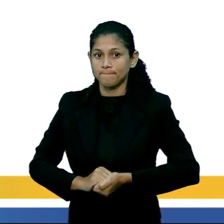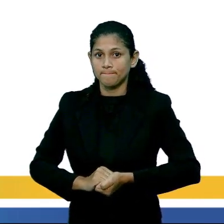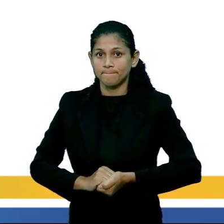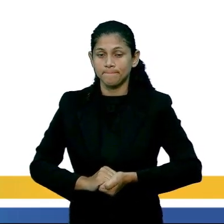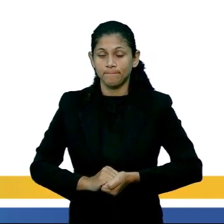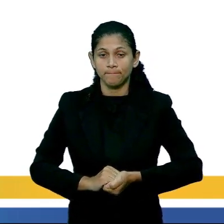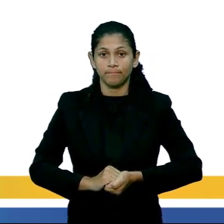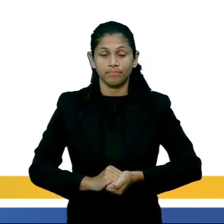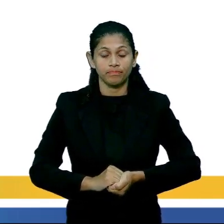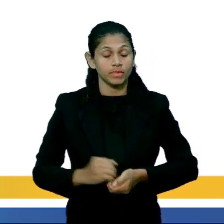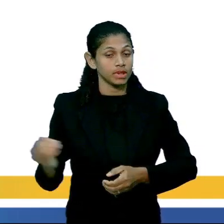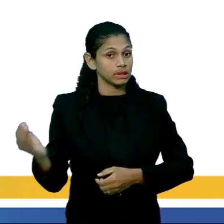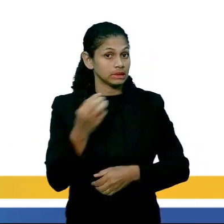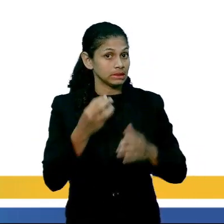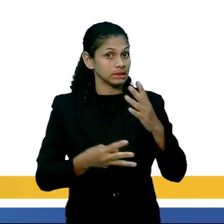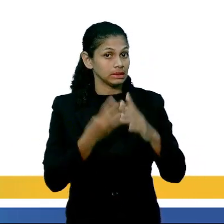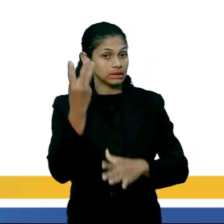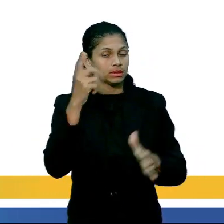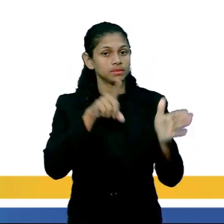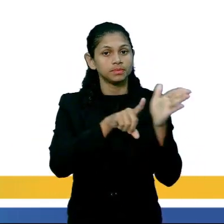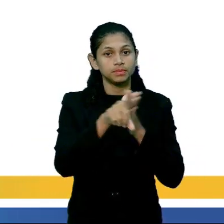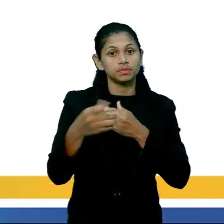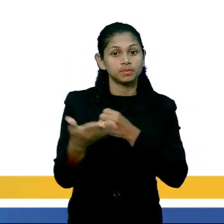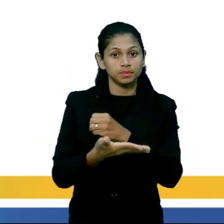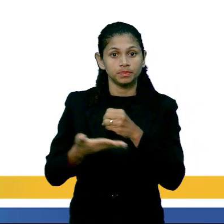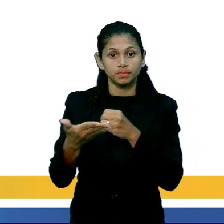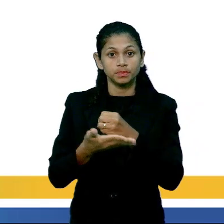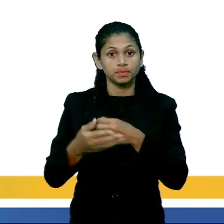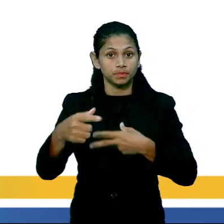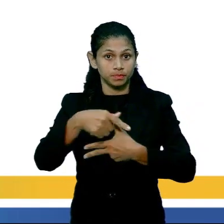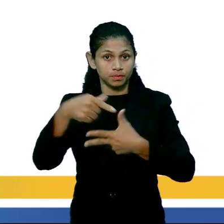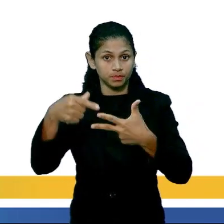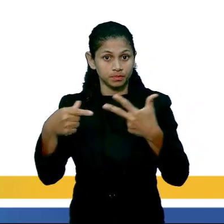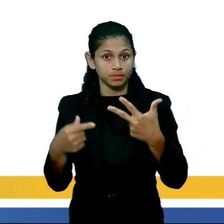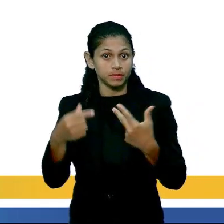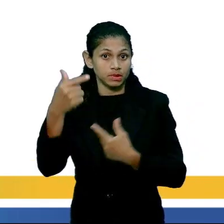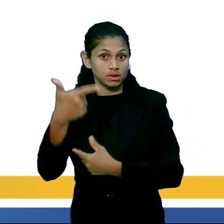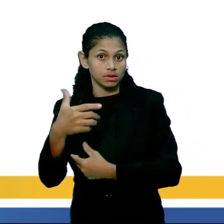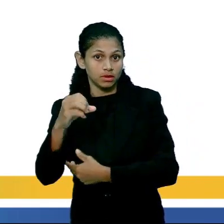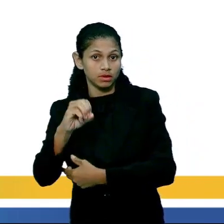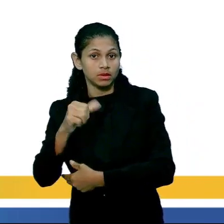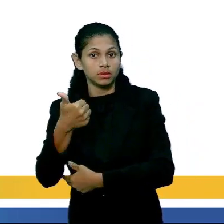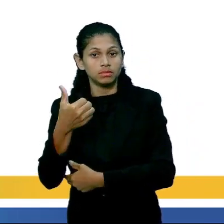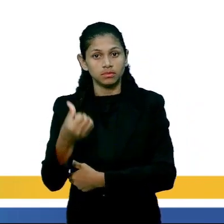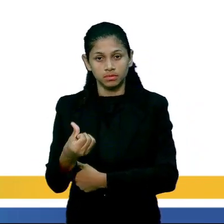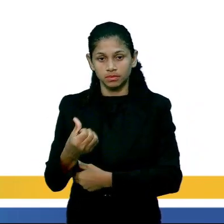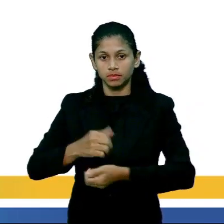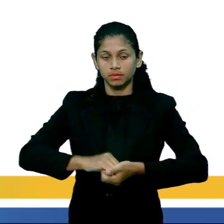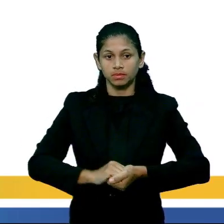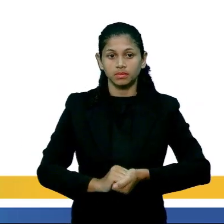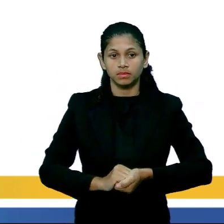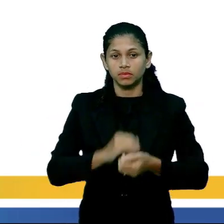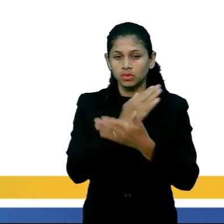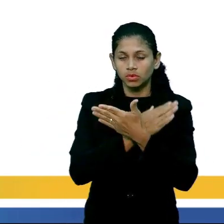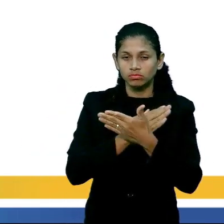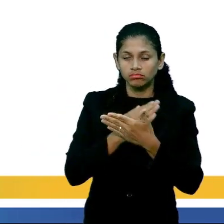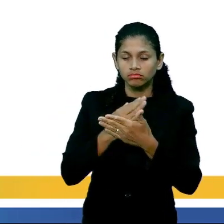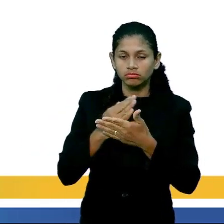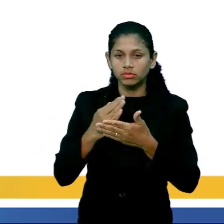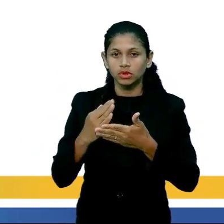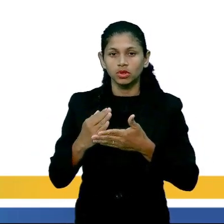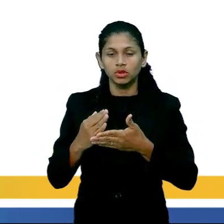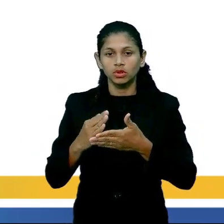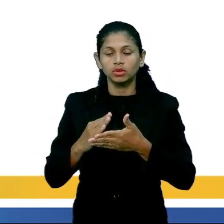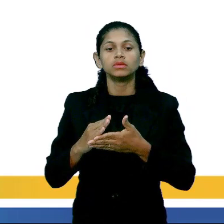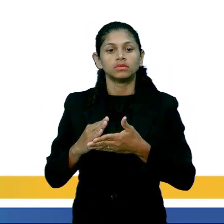vamos aí uma terceira questão de apoio Enem 2016 ao iniciar suas